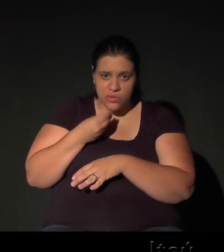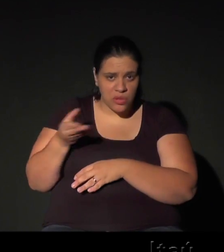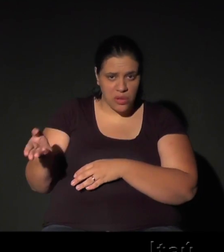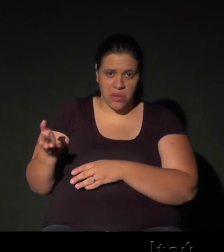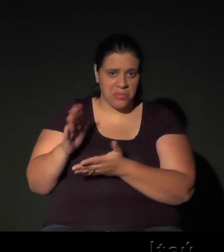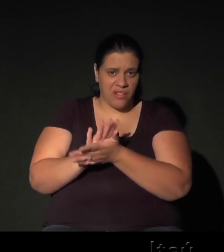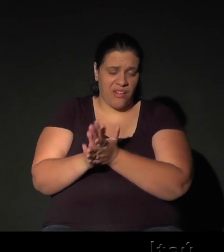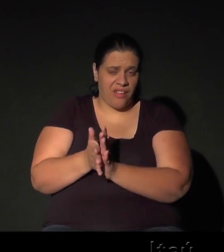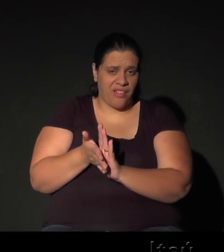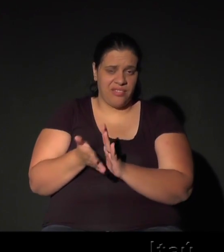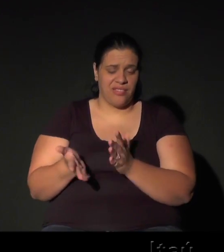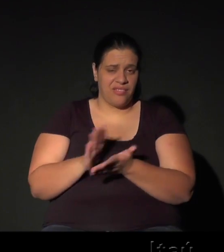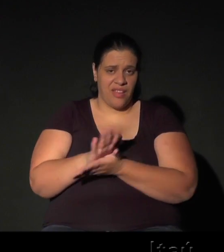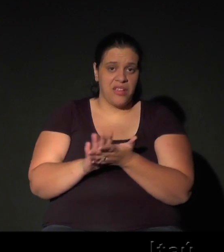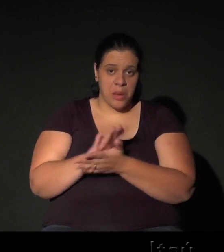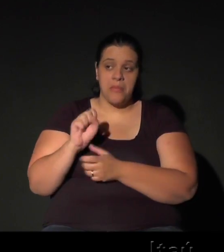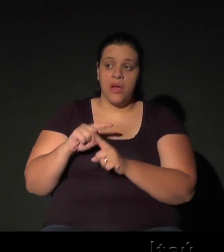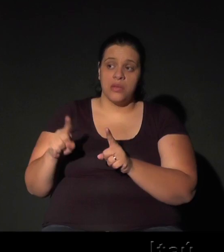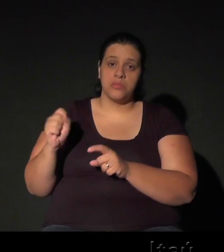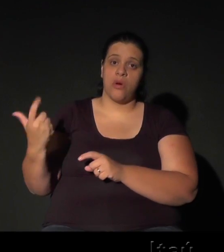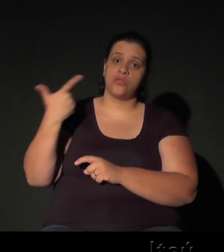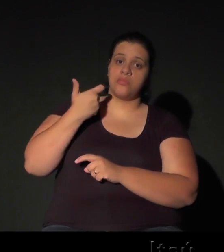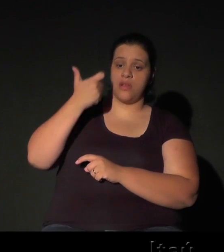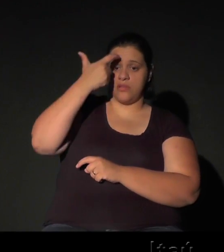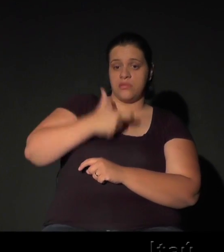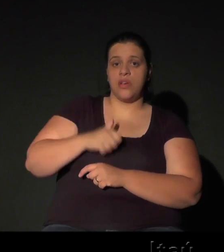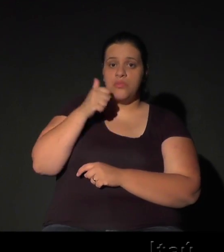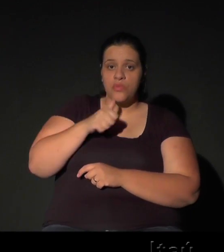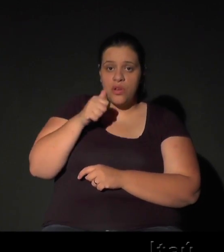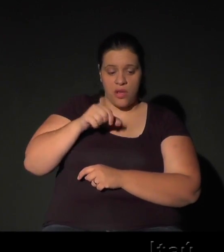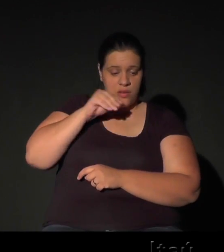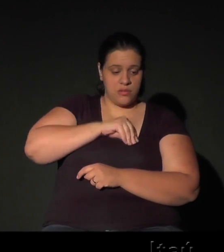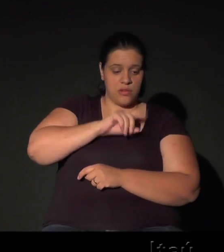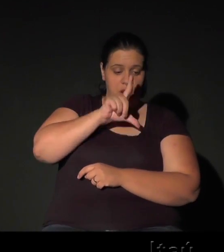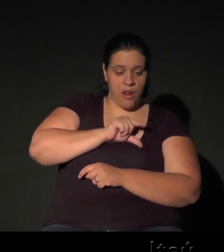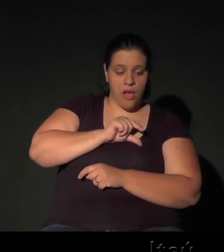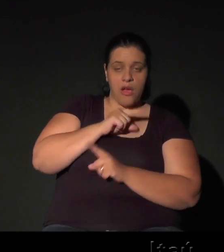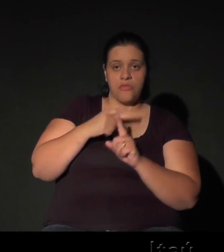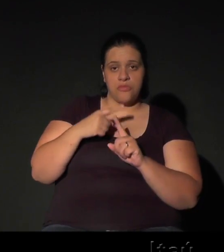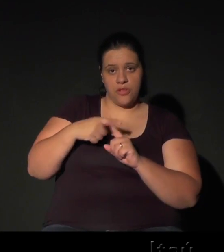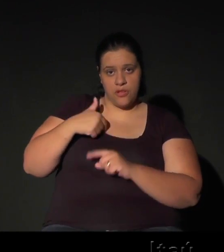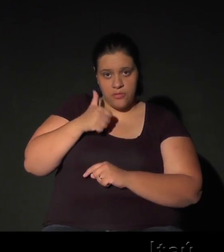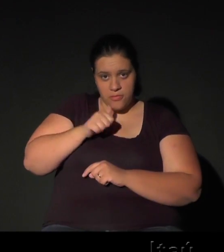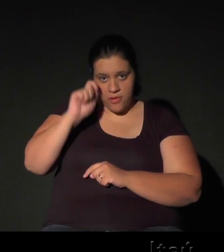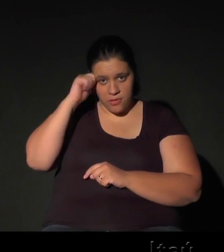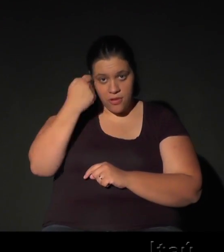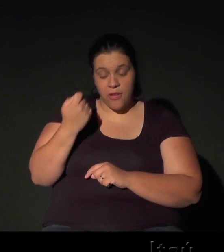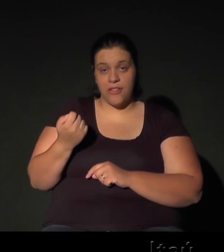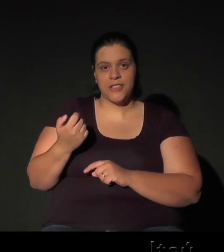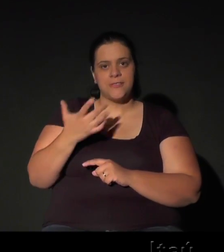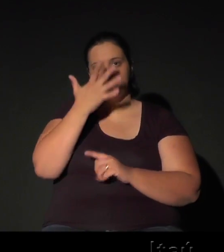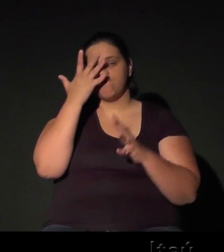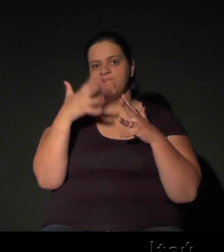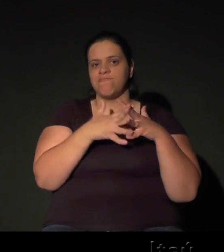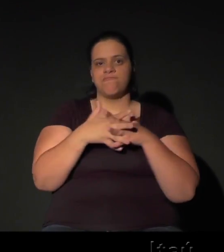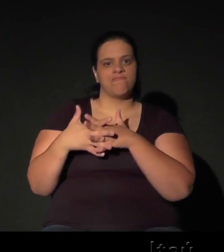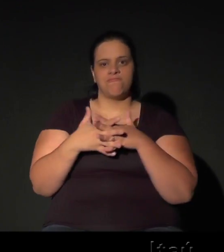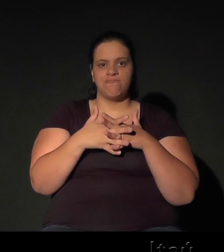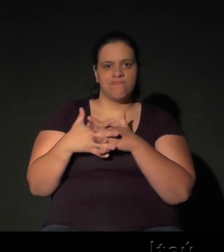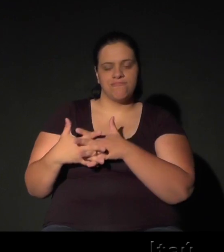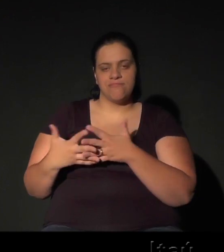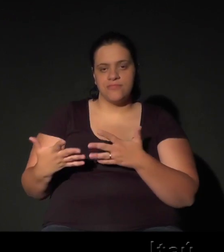né nenhum né mas ele pode me matar por eu ser mulher eu ganho menos por ser mulher negra Enfim então as pessoas confundem muito a